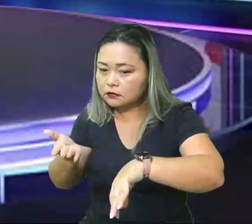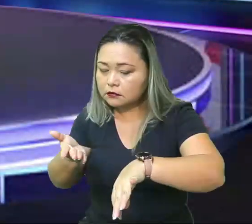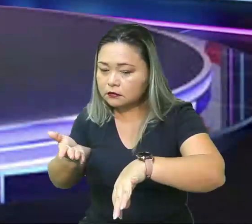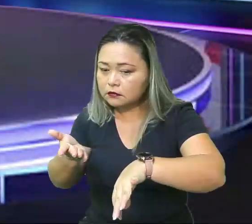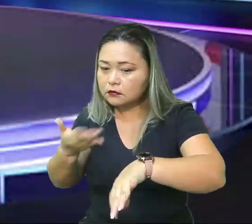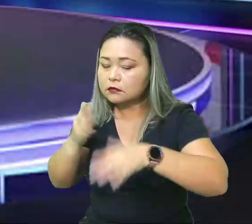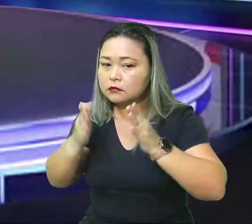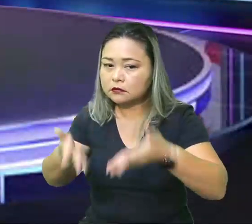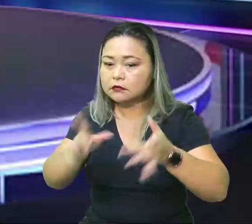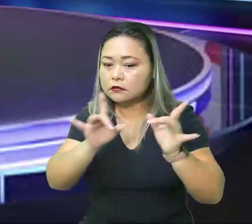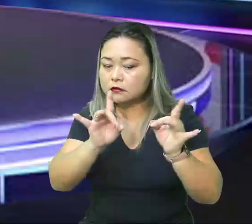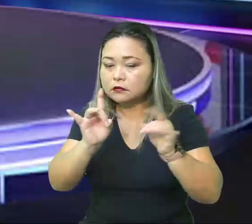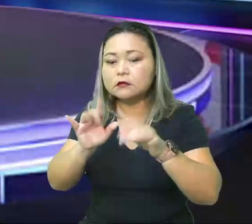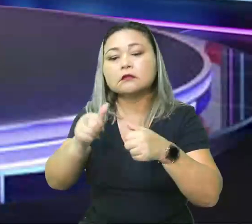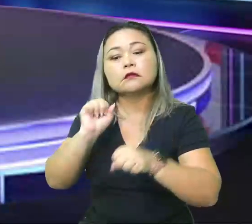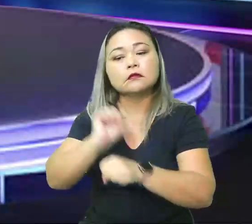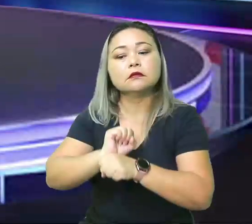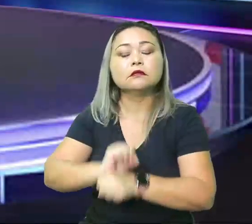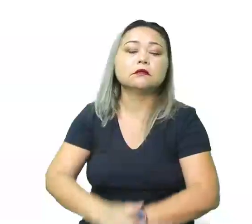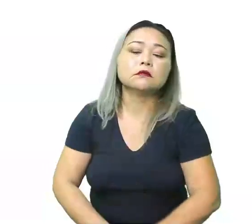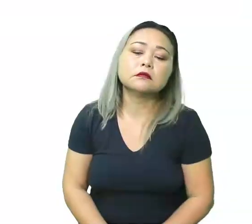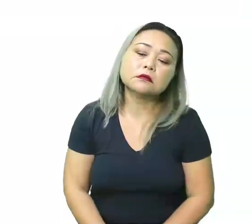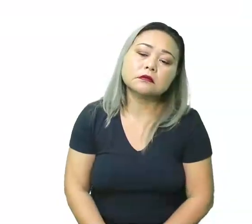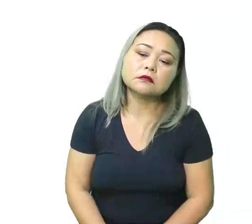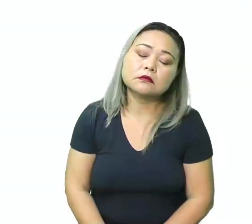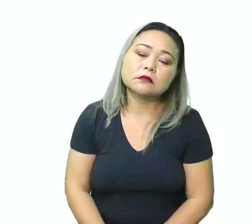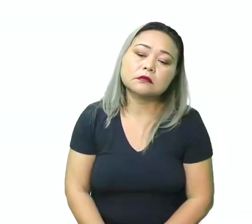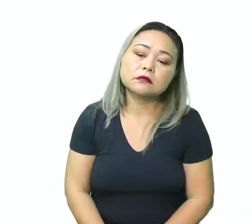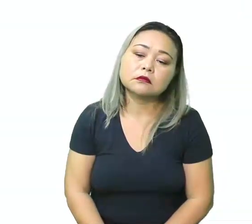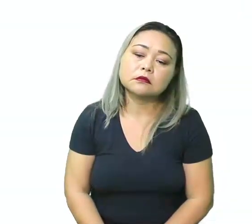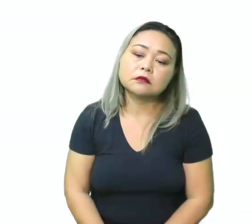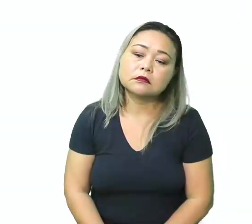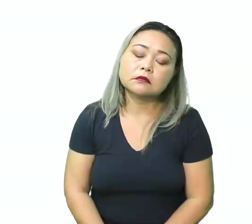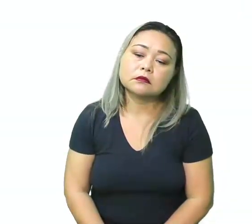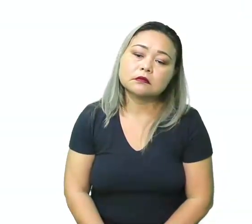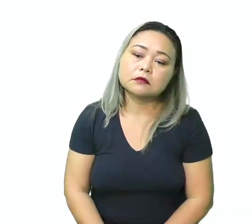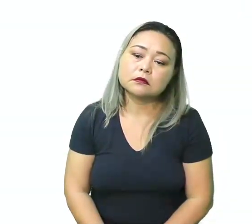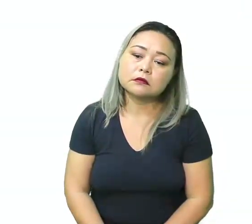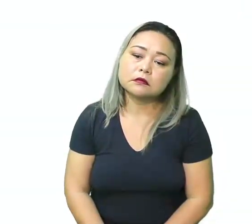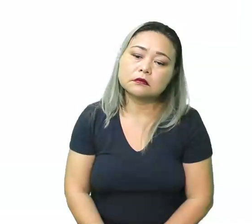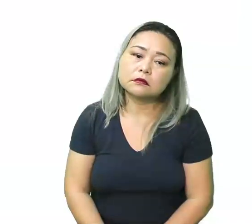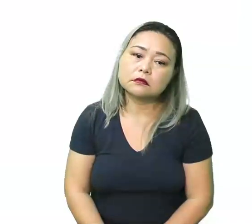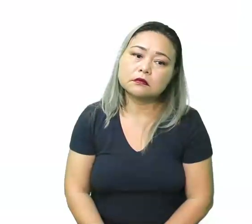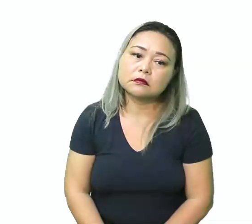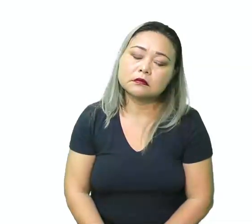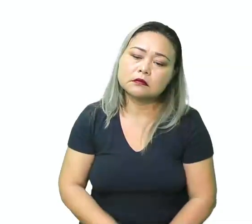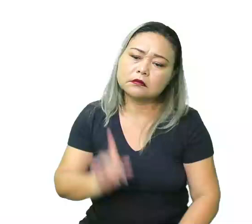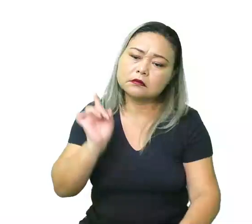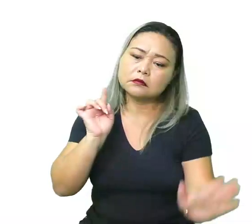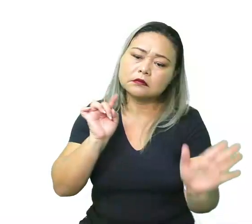tão especial. Vamos lá? Vamos para a questão número 1.